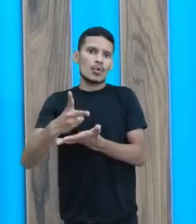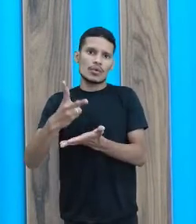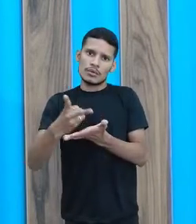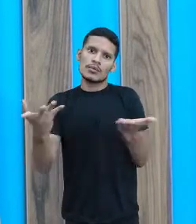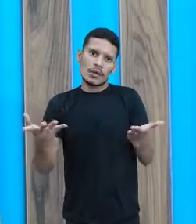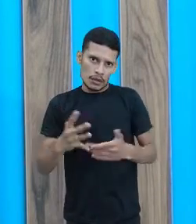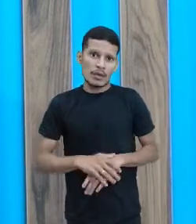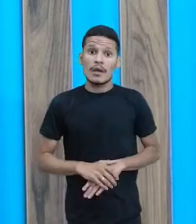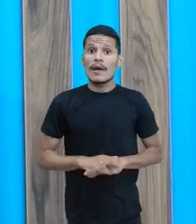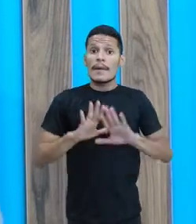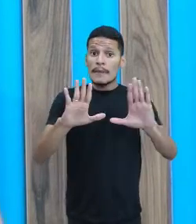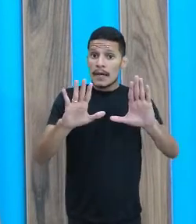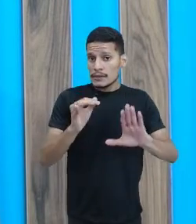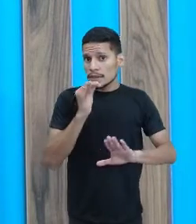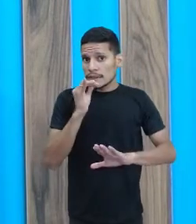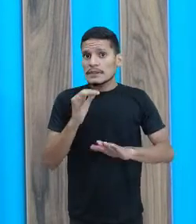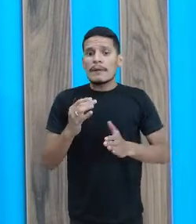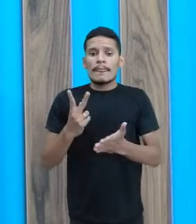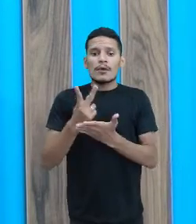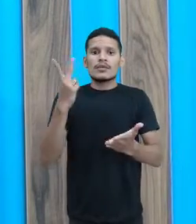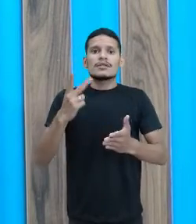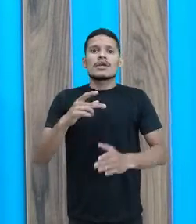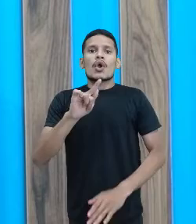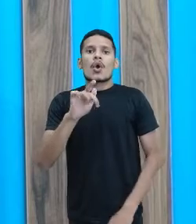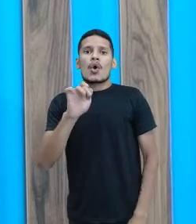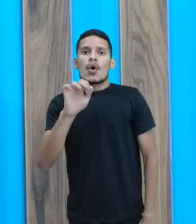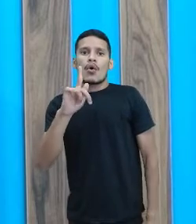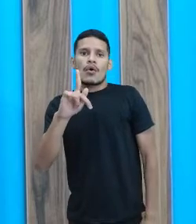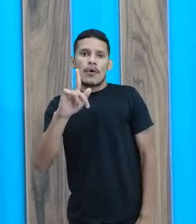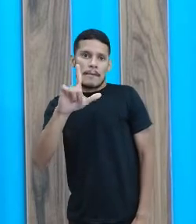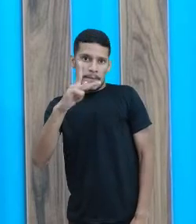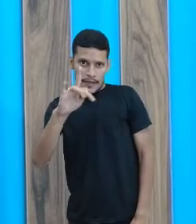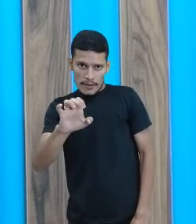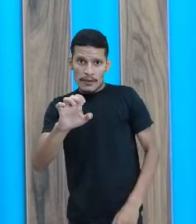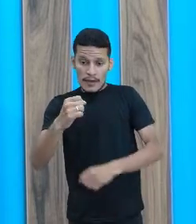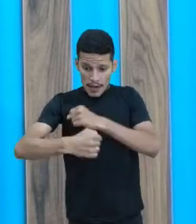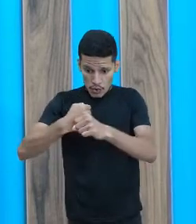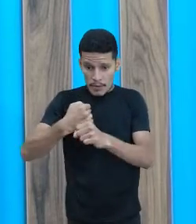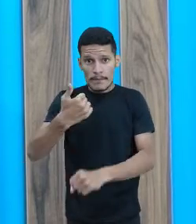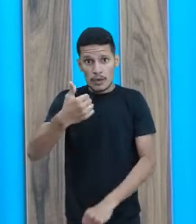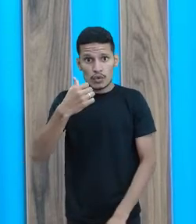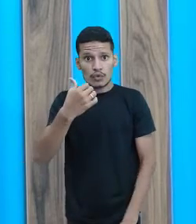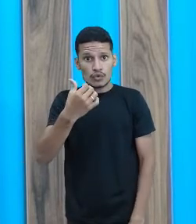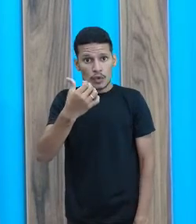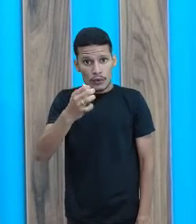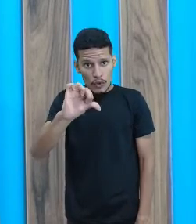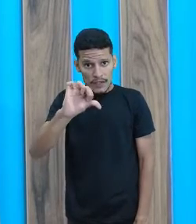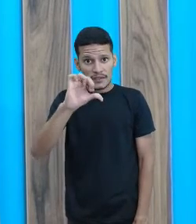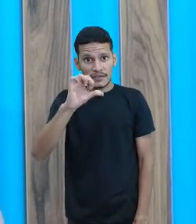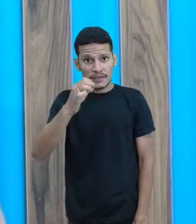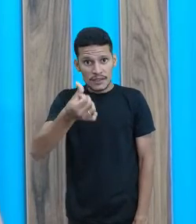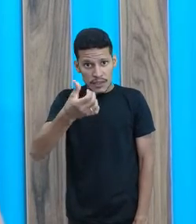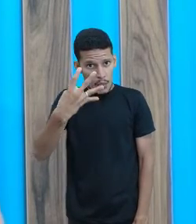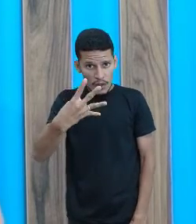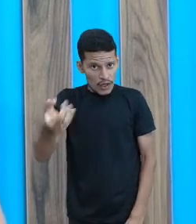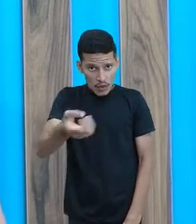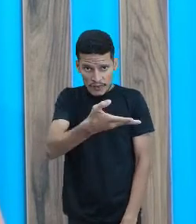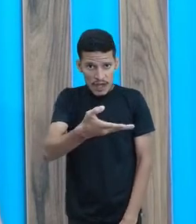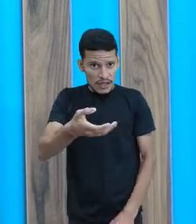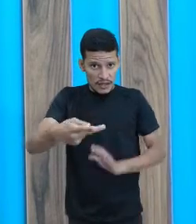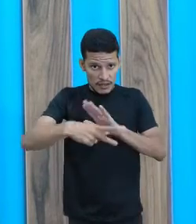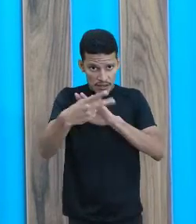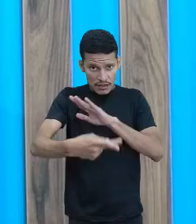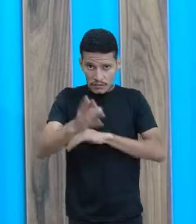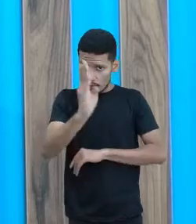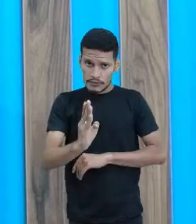sentido, a gente, quando acontece o golpe no 1º de abril de 1964, não foi uma novidade na história do Brasil.